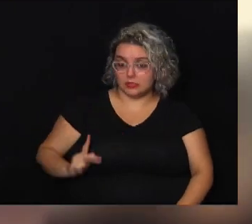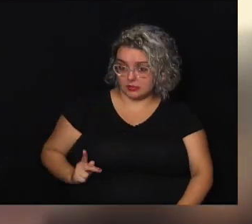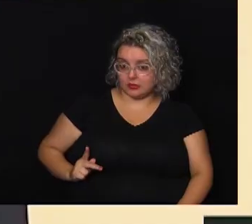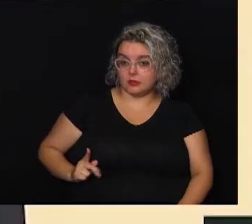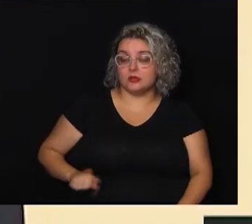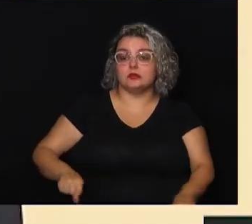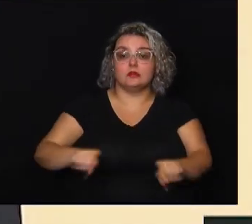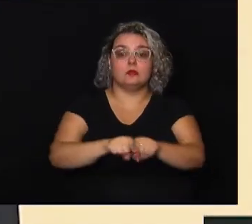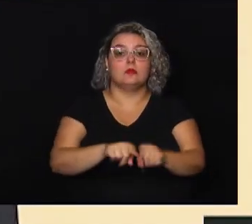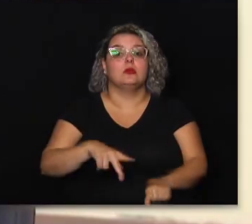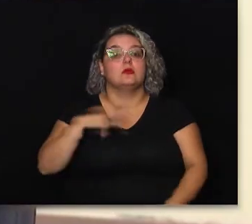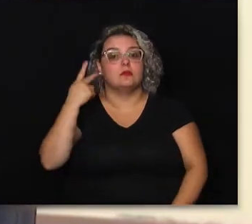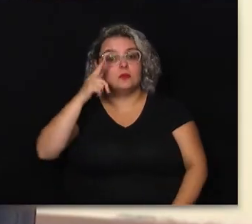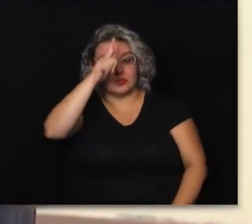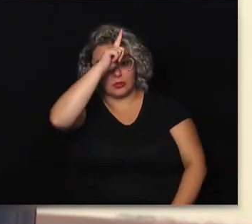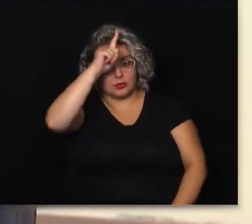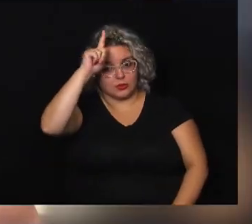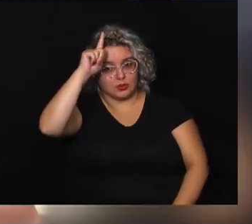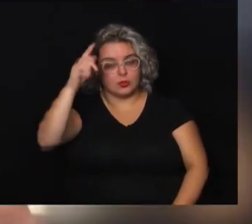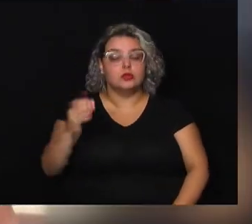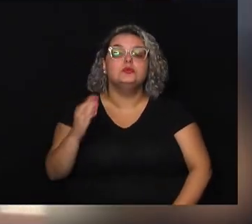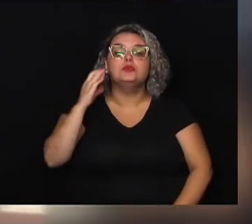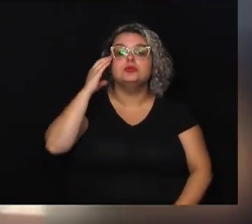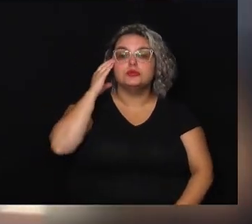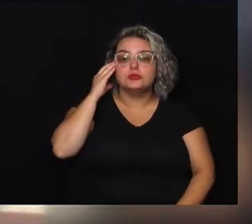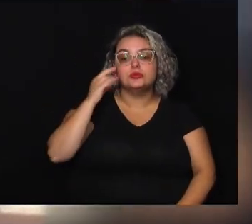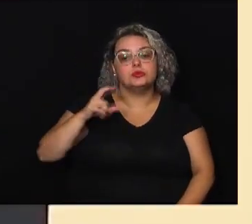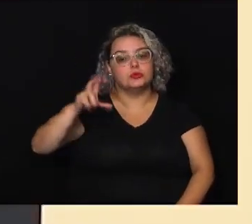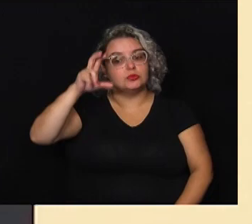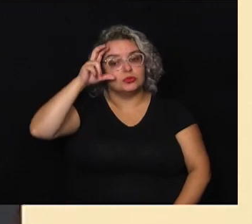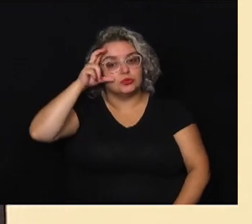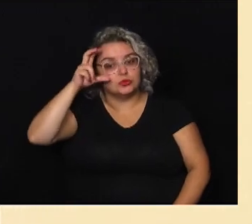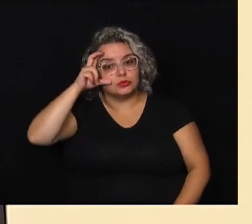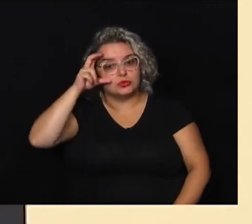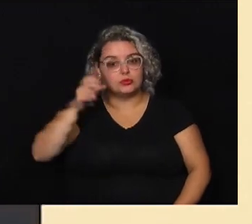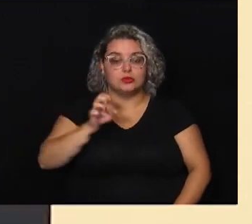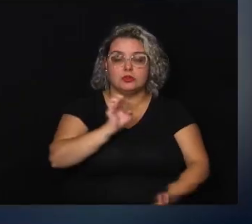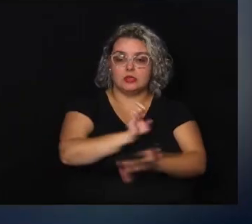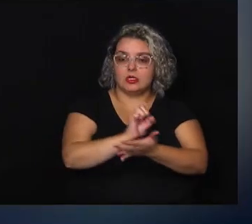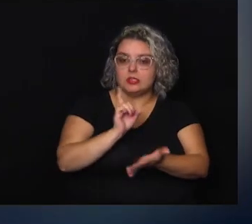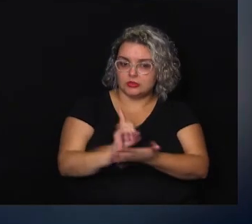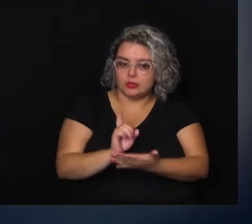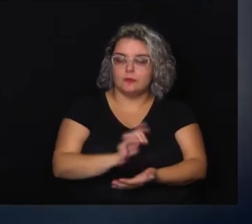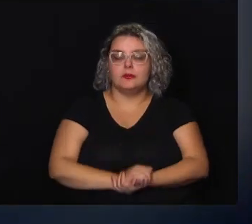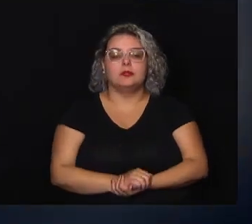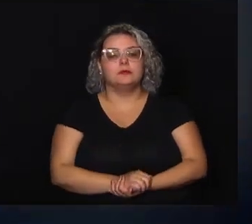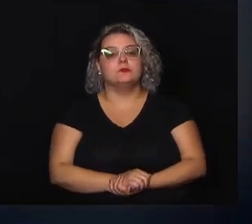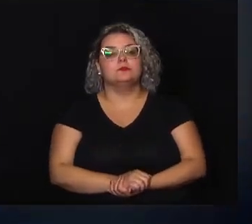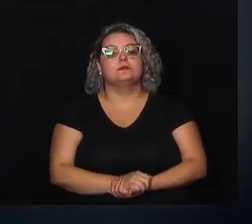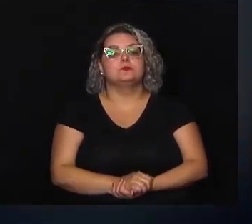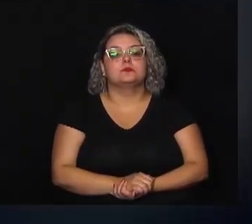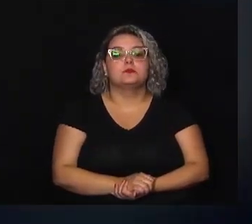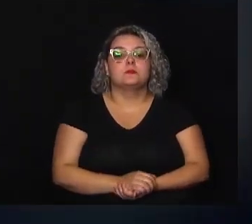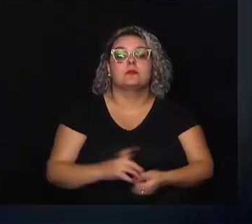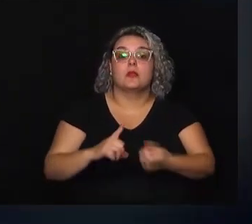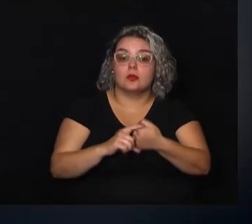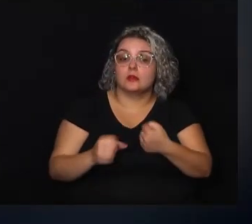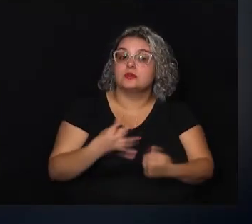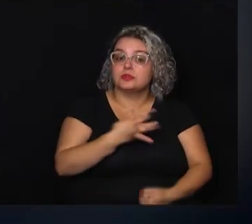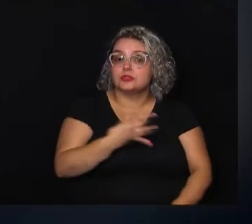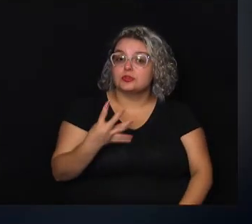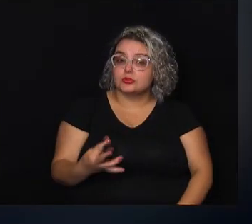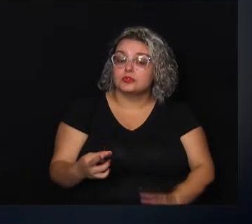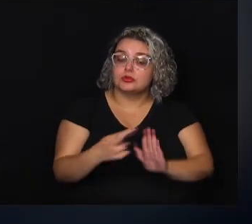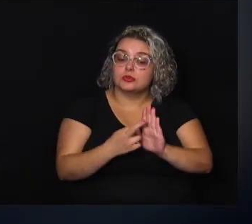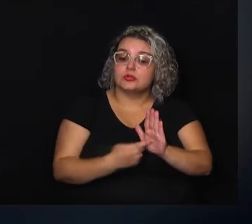os vereadores Gustavo Peta, Luiz Cirilo, Carlinhos Camelô e Edson Ribeiro. De acordo com o artigo 44 do